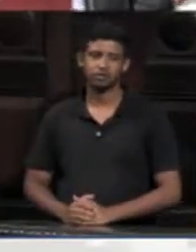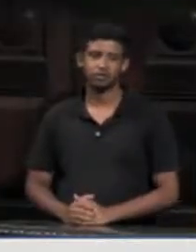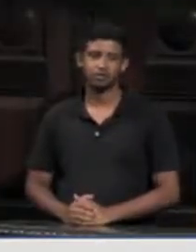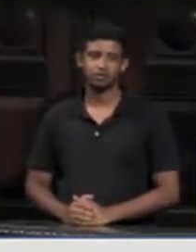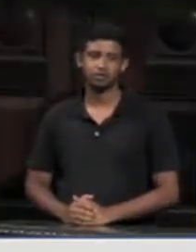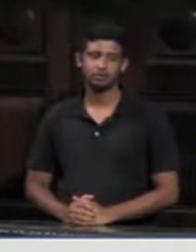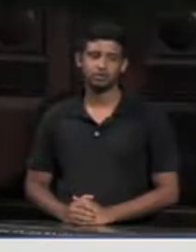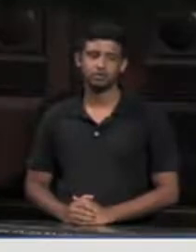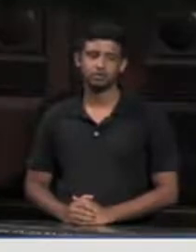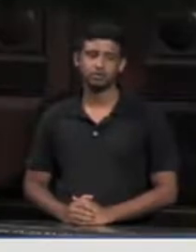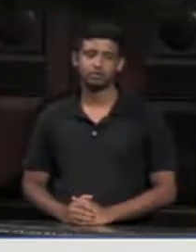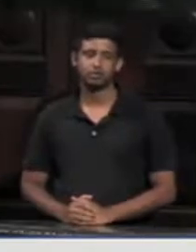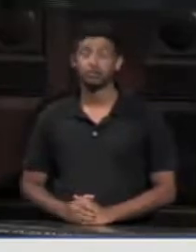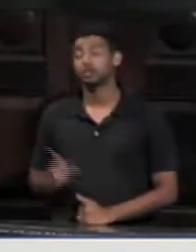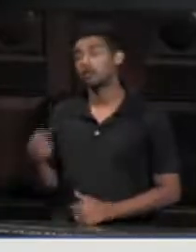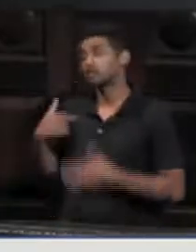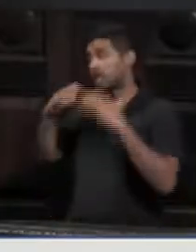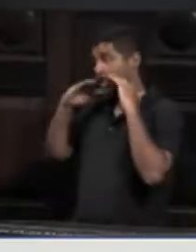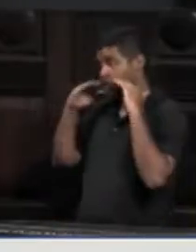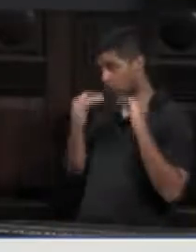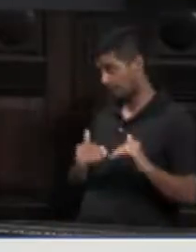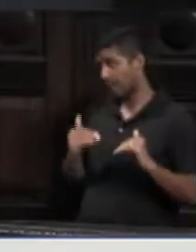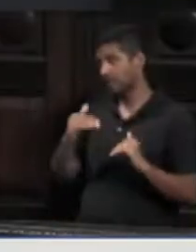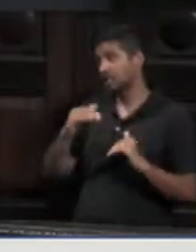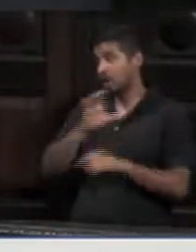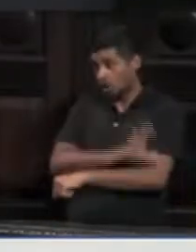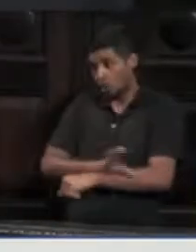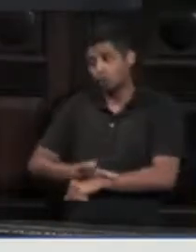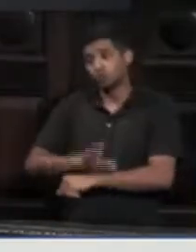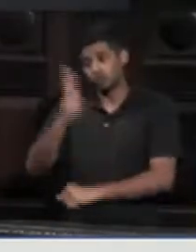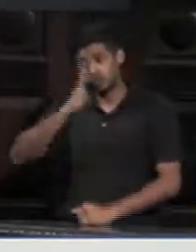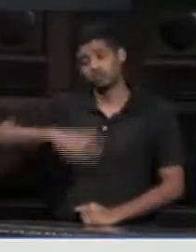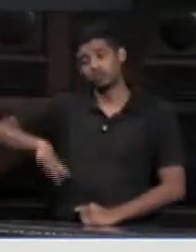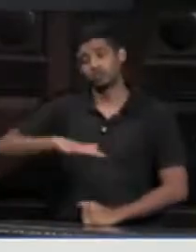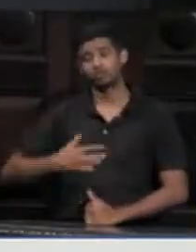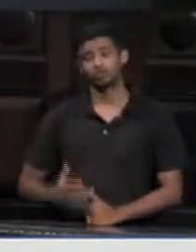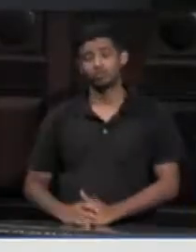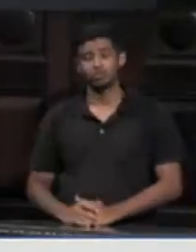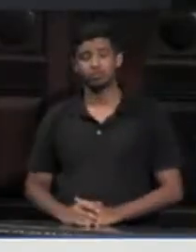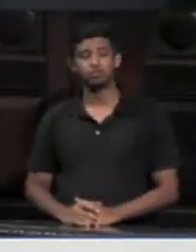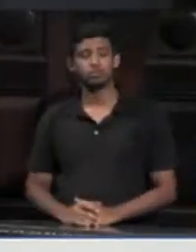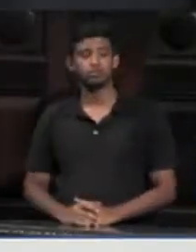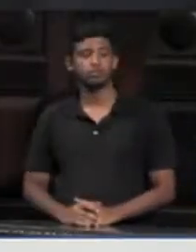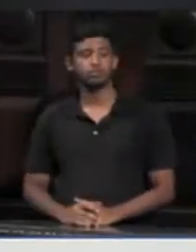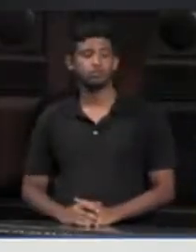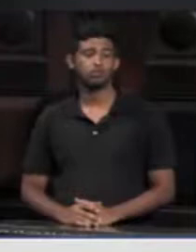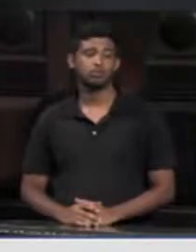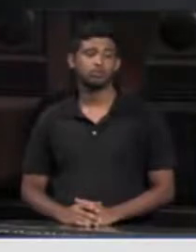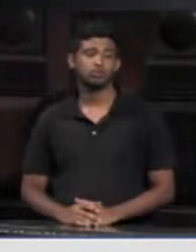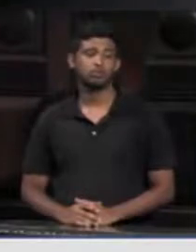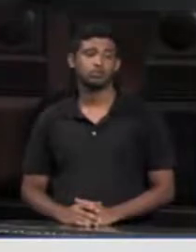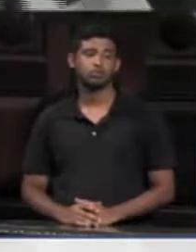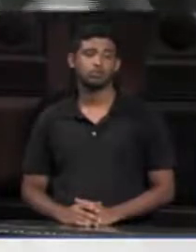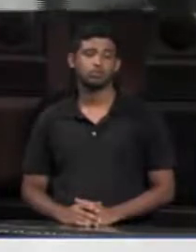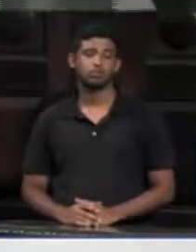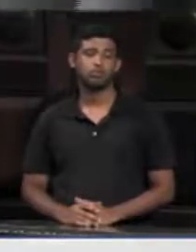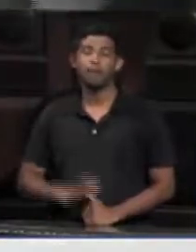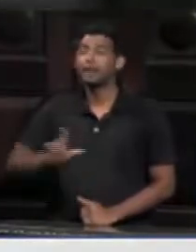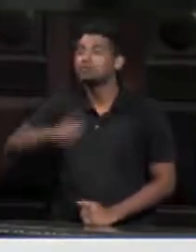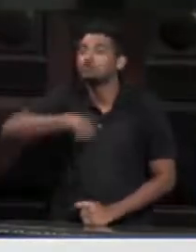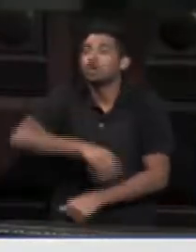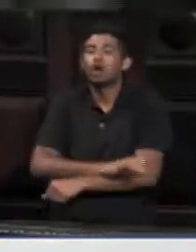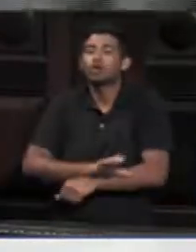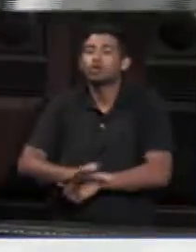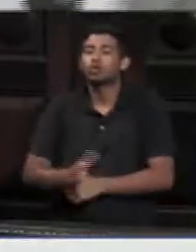Excelência. Nós estamos nos fechando dentro da nossa própria caixinha. É isso que eu estou querendo lembrar. A nossa cultura. Não, ninguém é